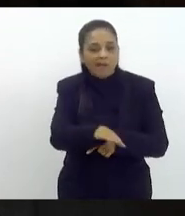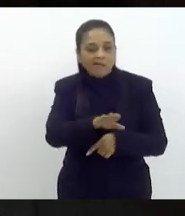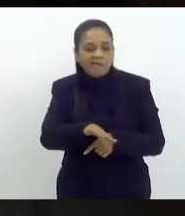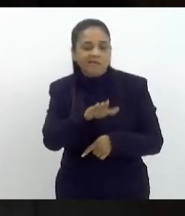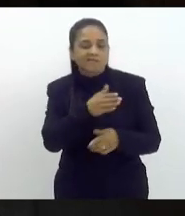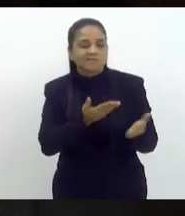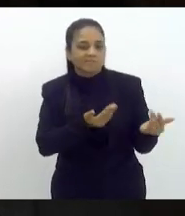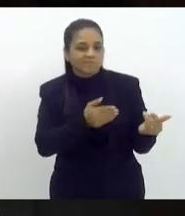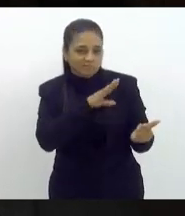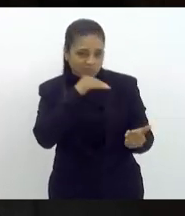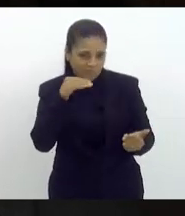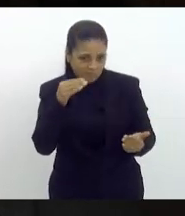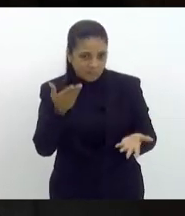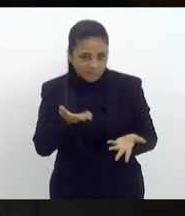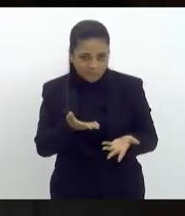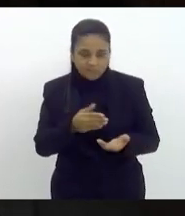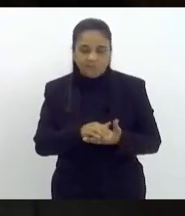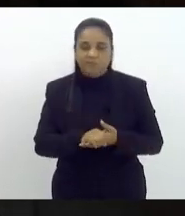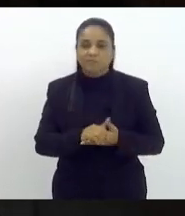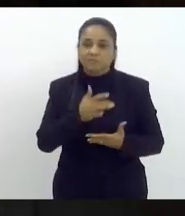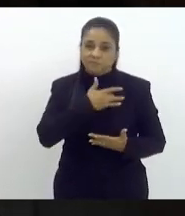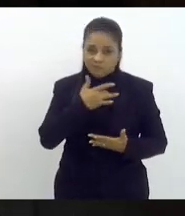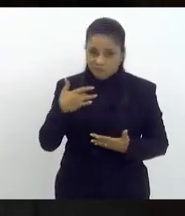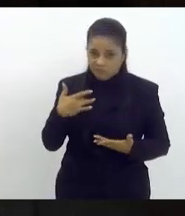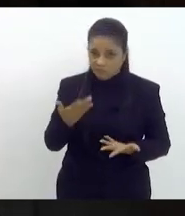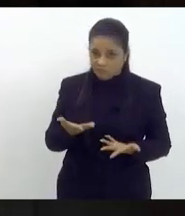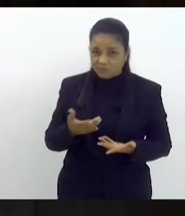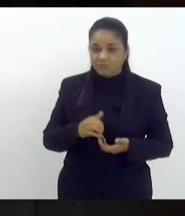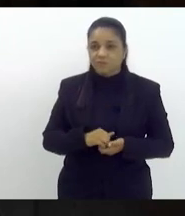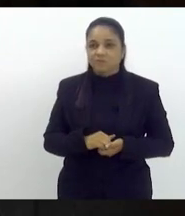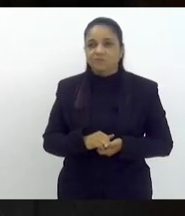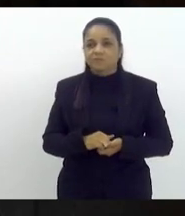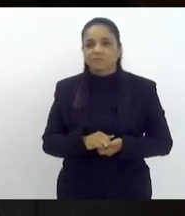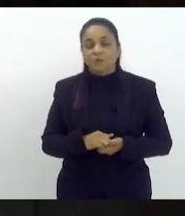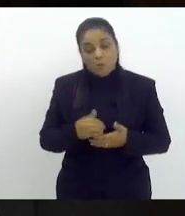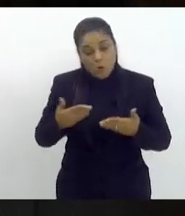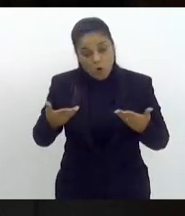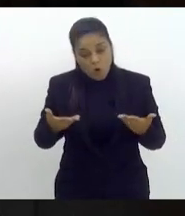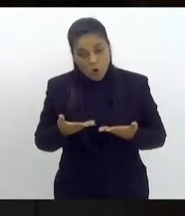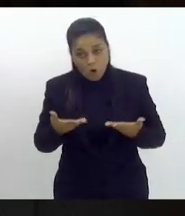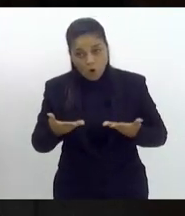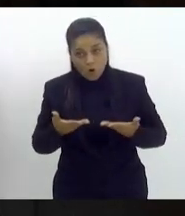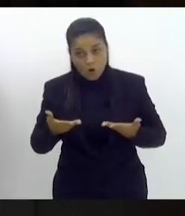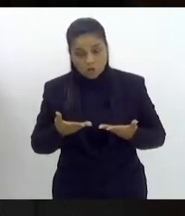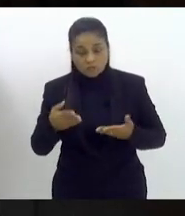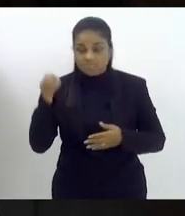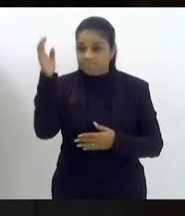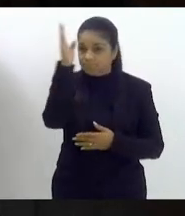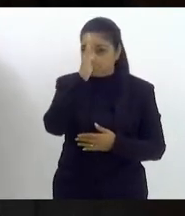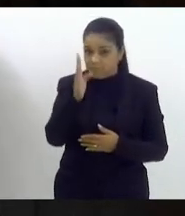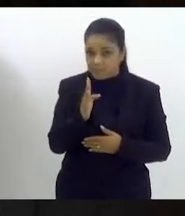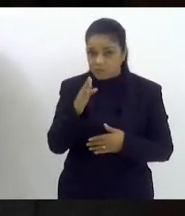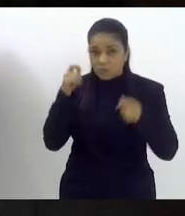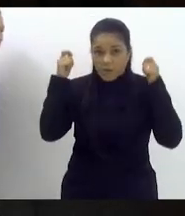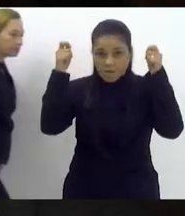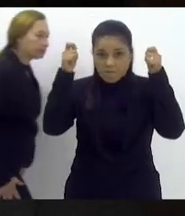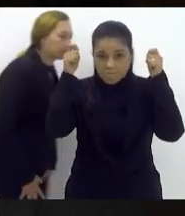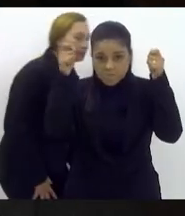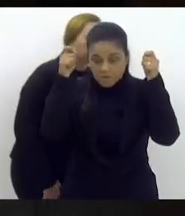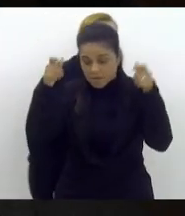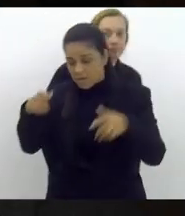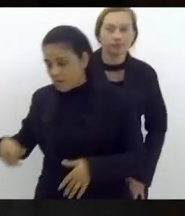das crianças e dos adolescentes porque hoje lá no Brasil uma campanha